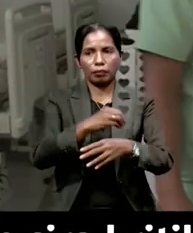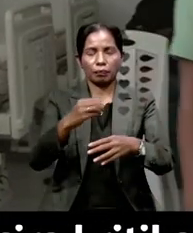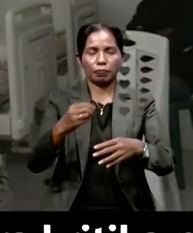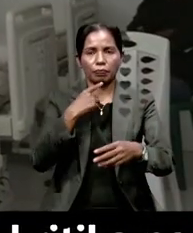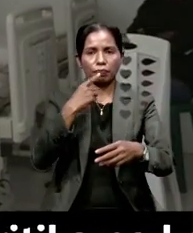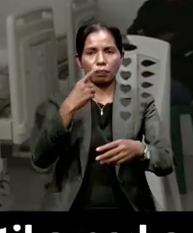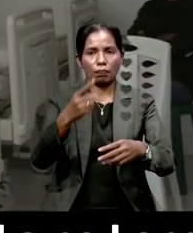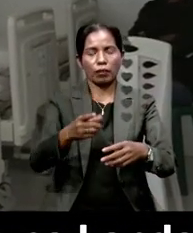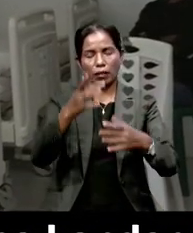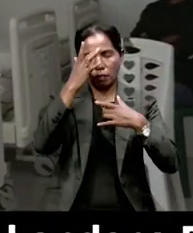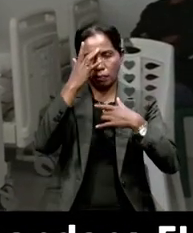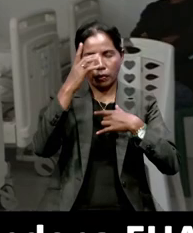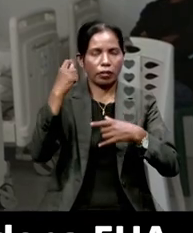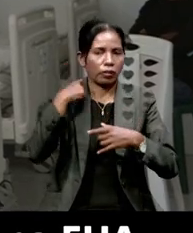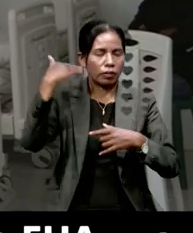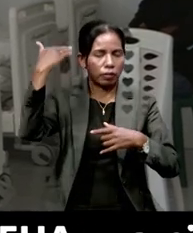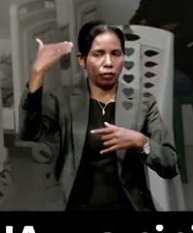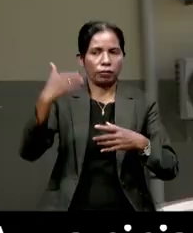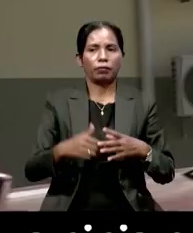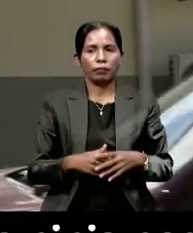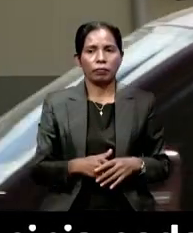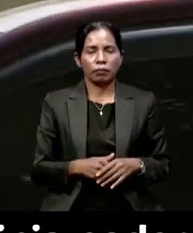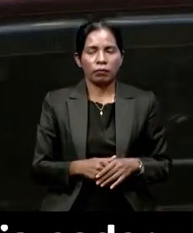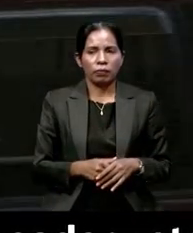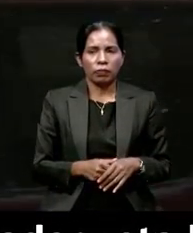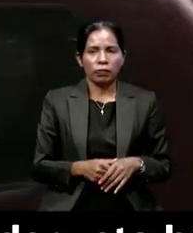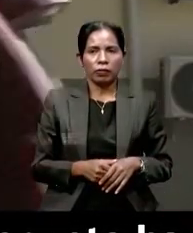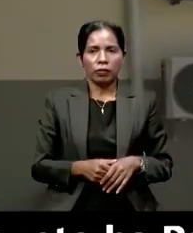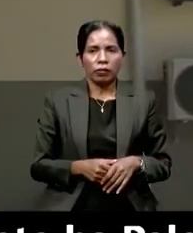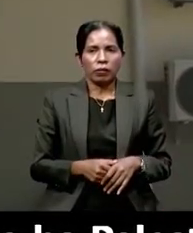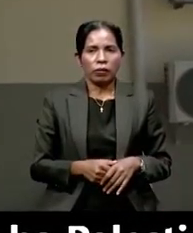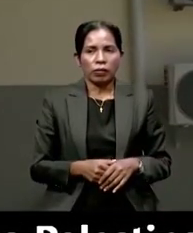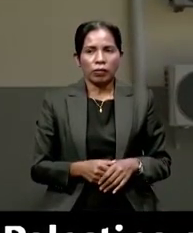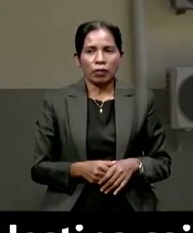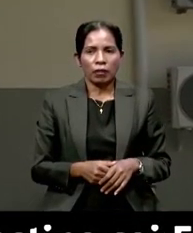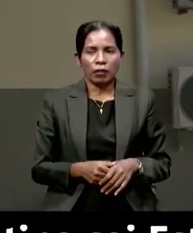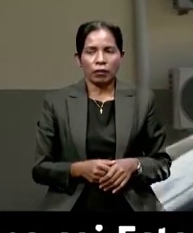respiratória, não moras tensão alta. Azina Lola, Dilma Sujeti, GMN.